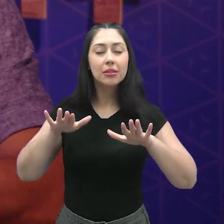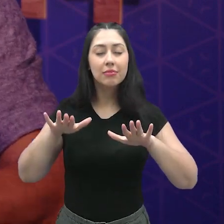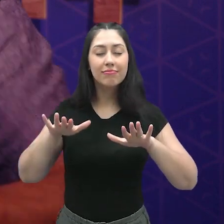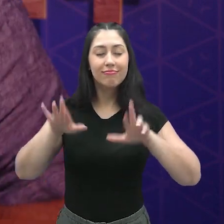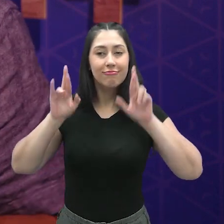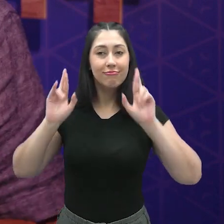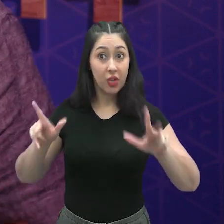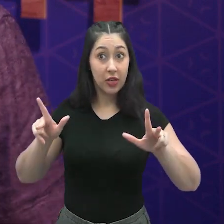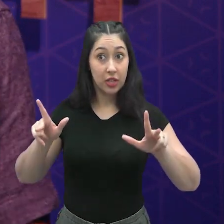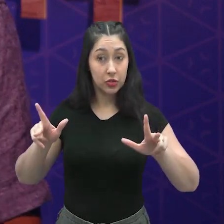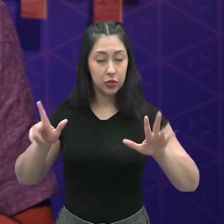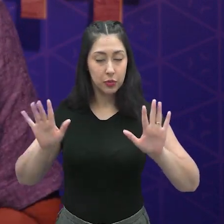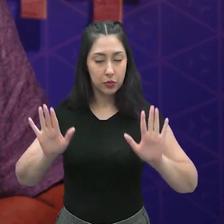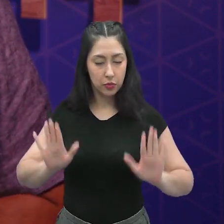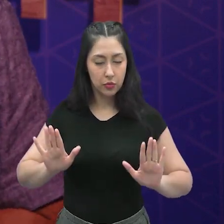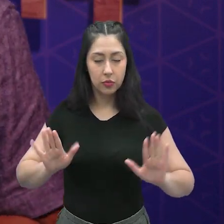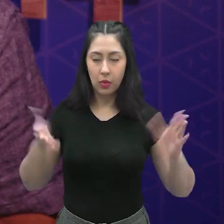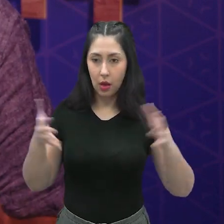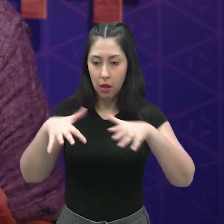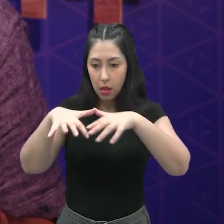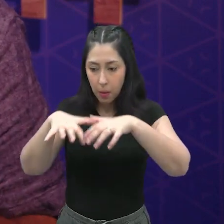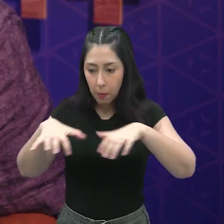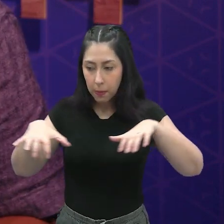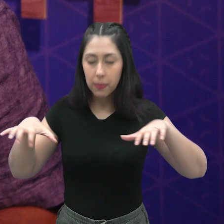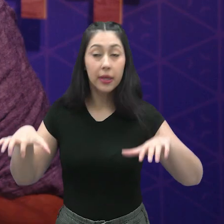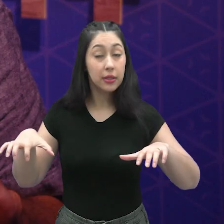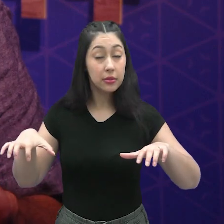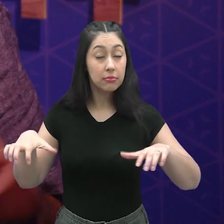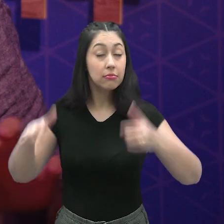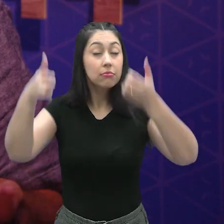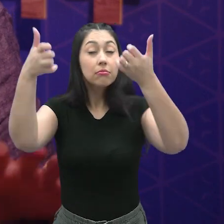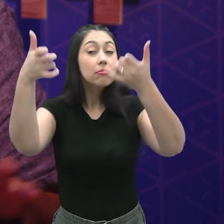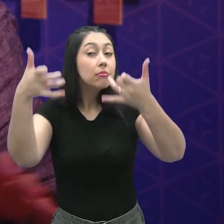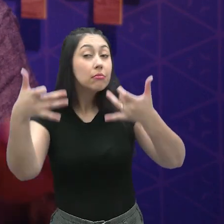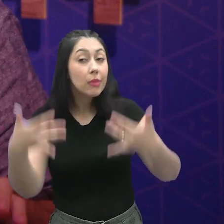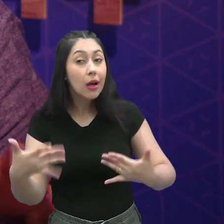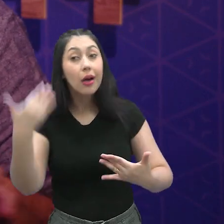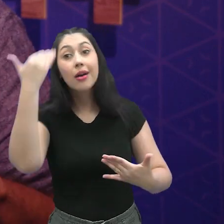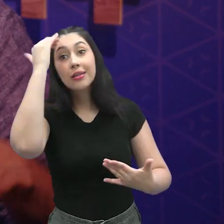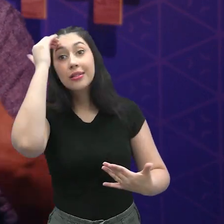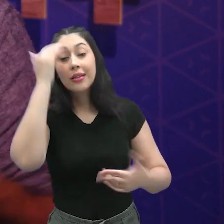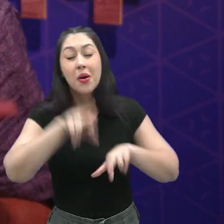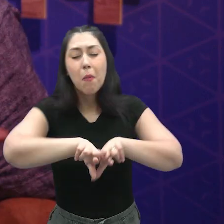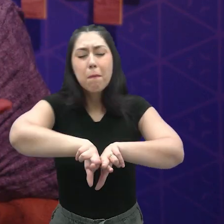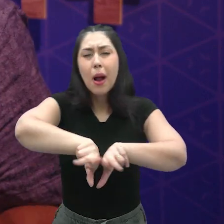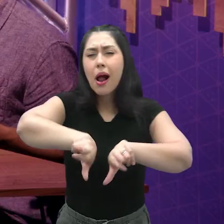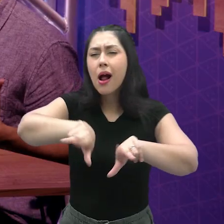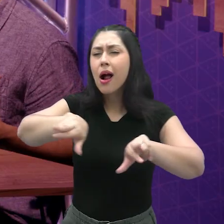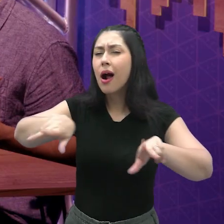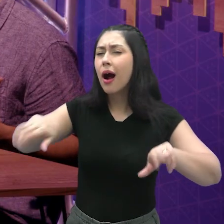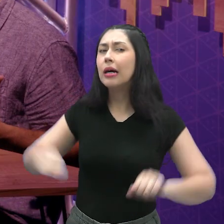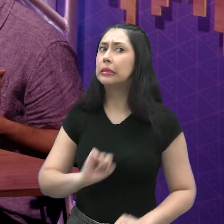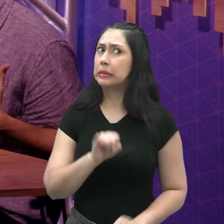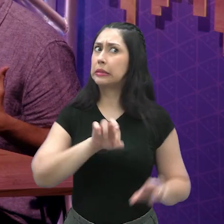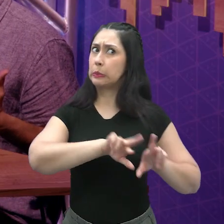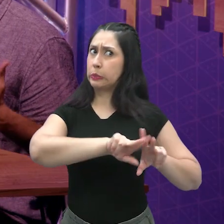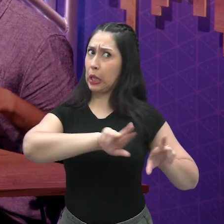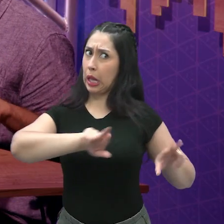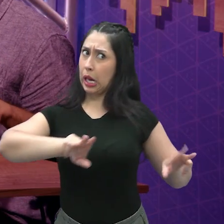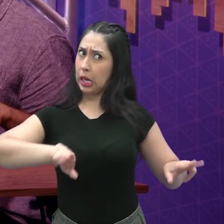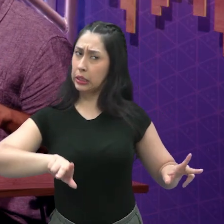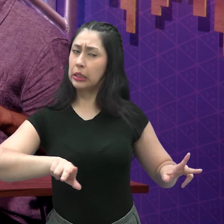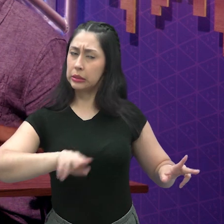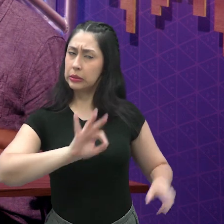uma região, né? Separando agora essas duas coisas para a gente entender a pluralidade do que significa